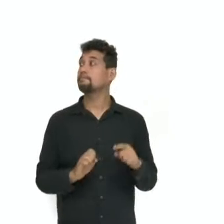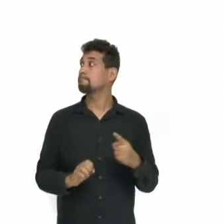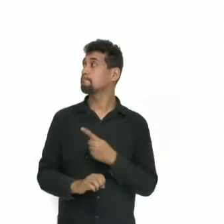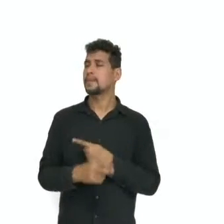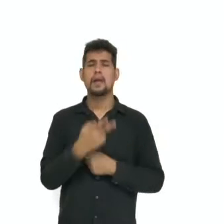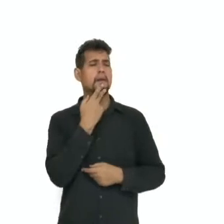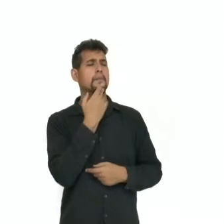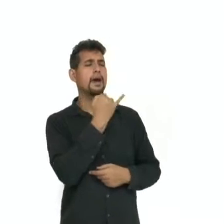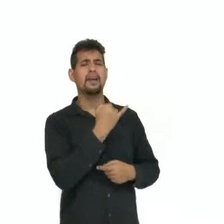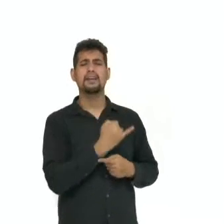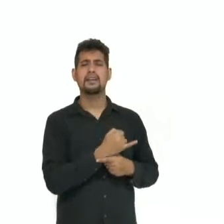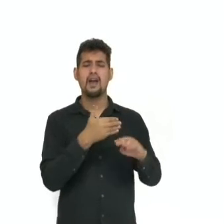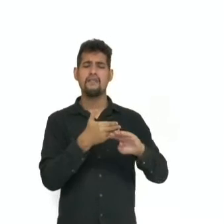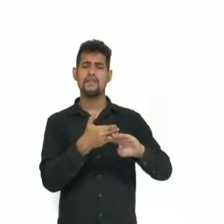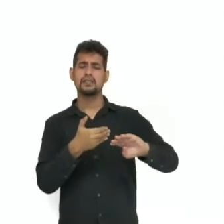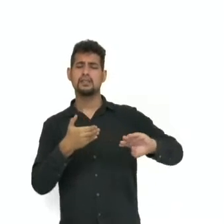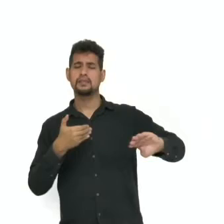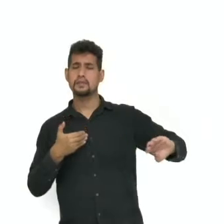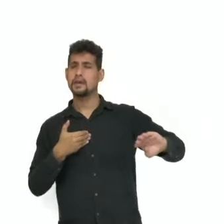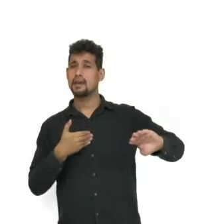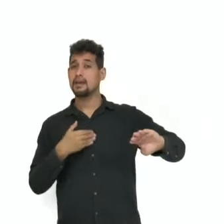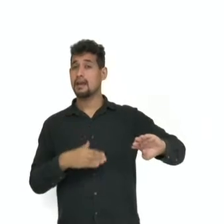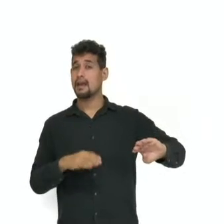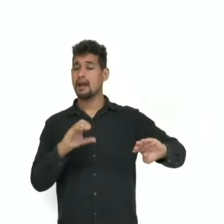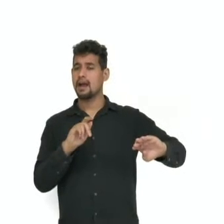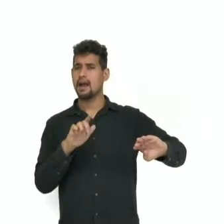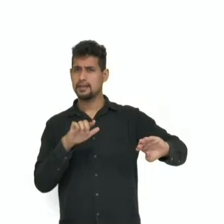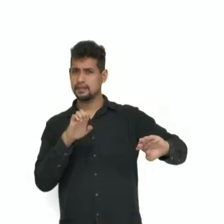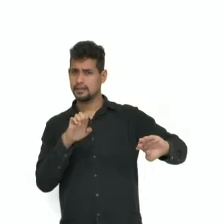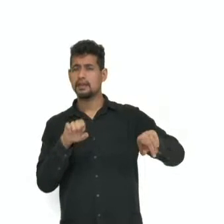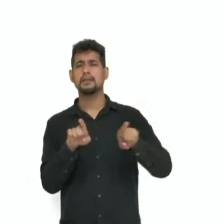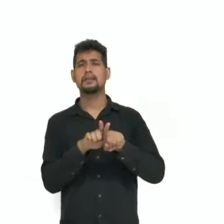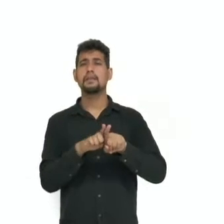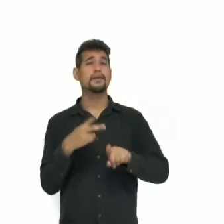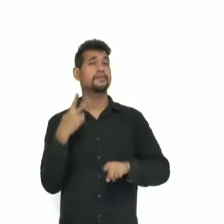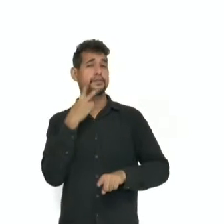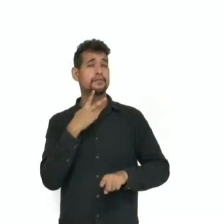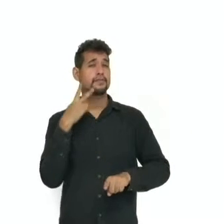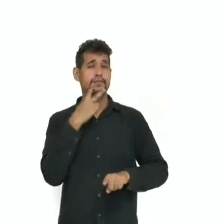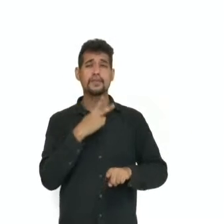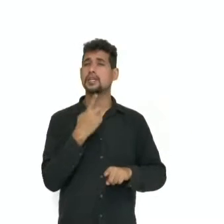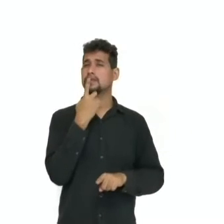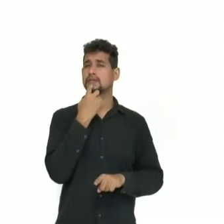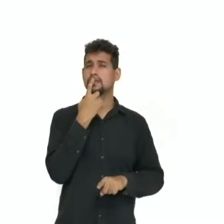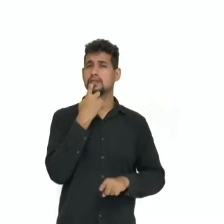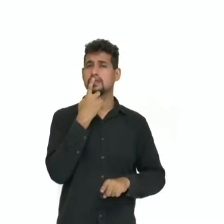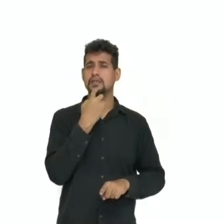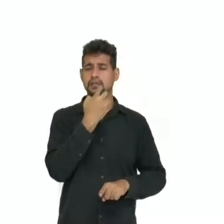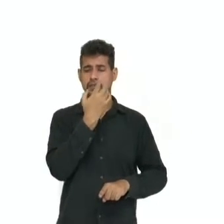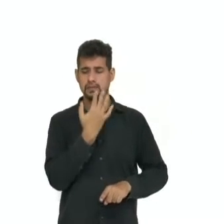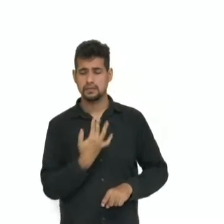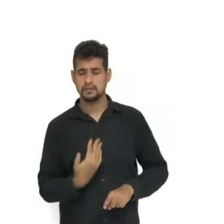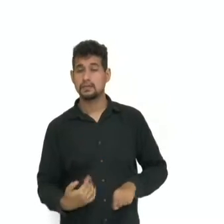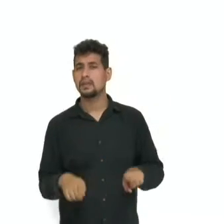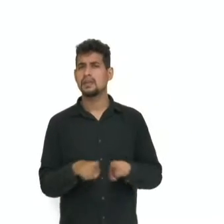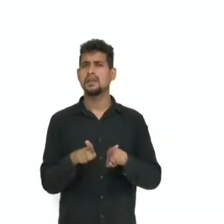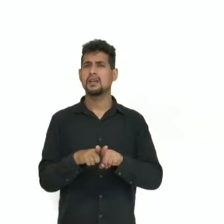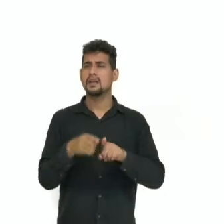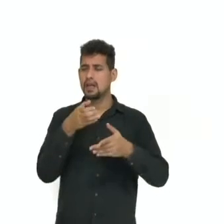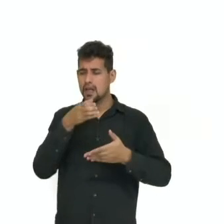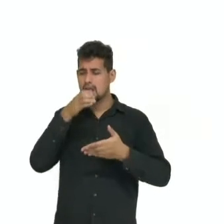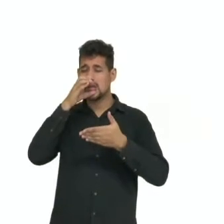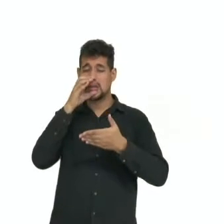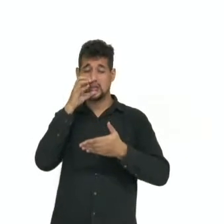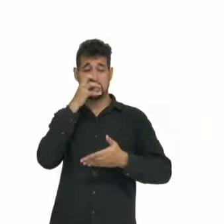Pai, afasta de mim esse cálice de vinho tinto de sangue. Como beber dessa bebida